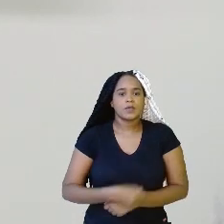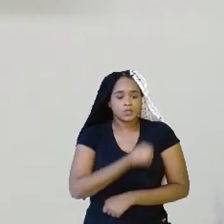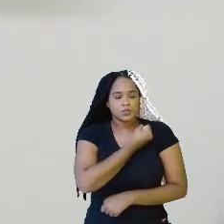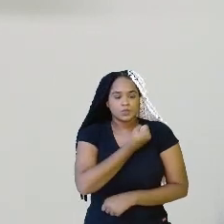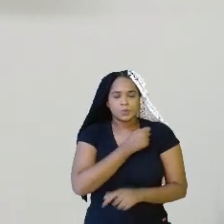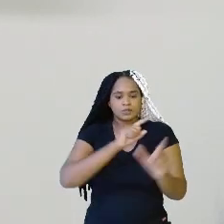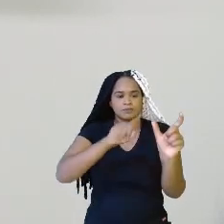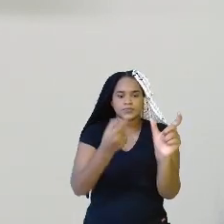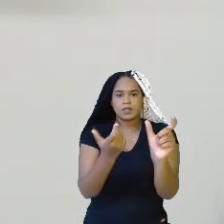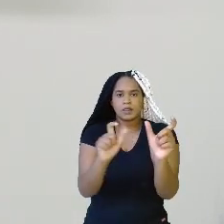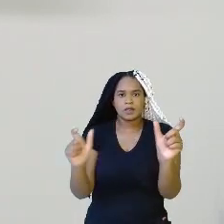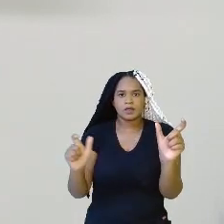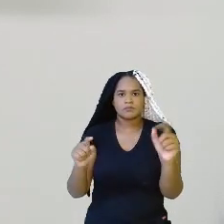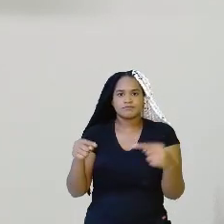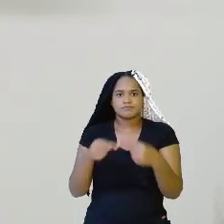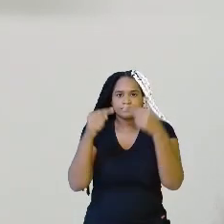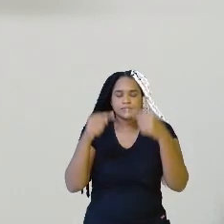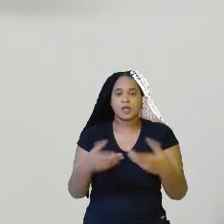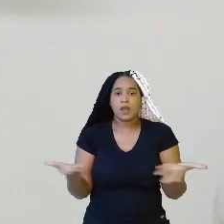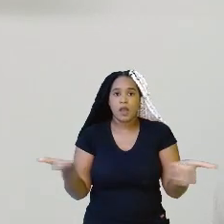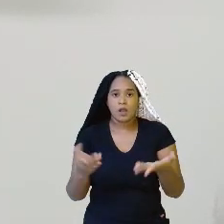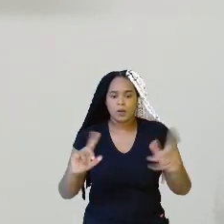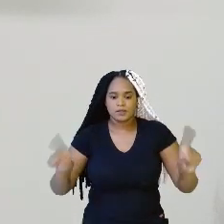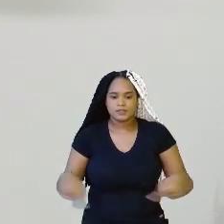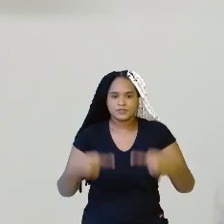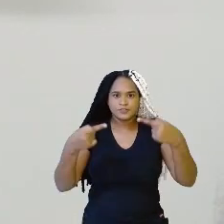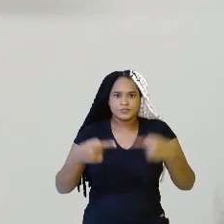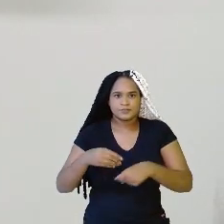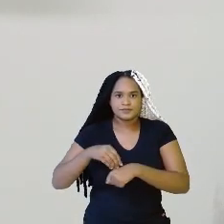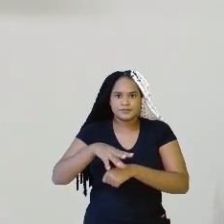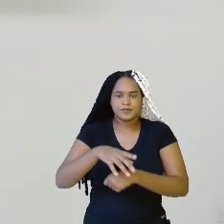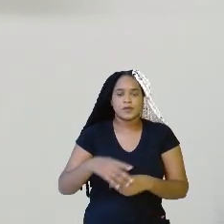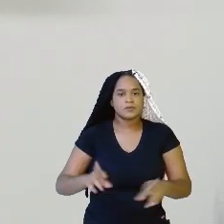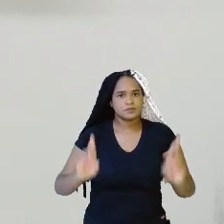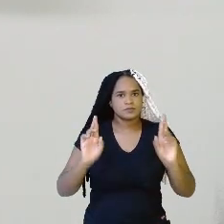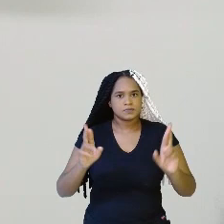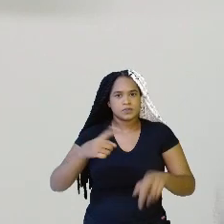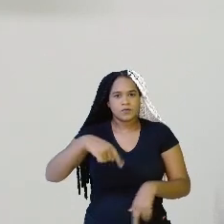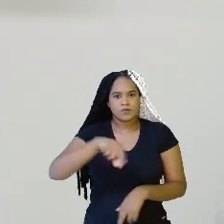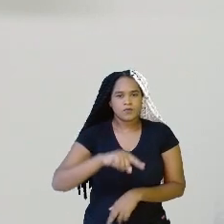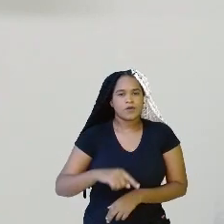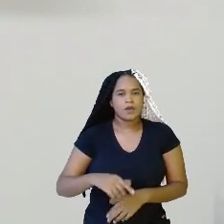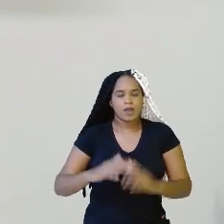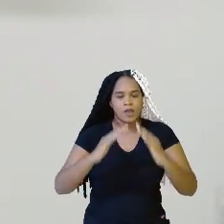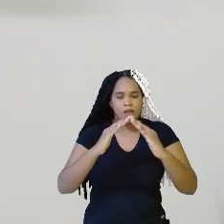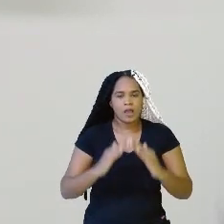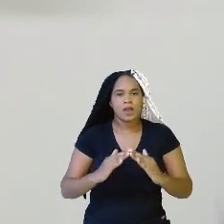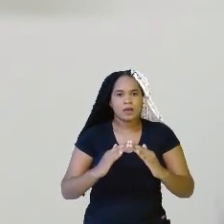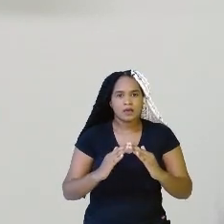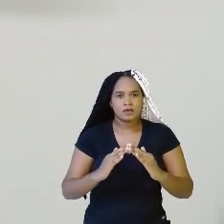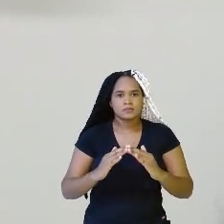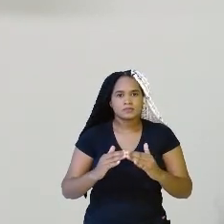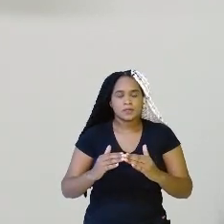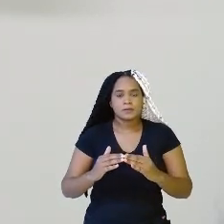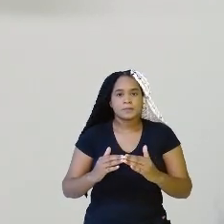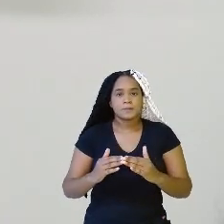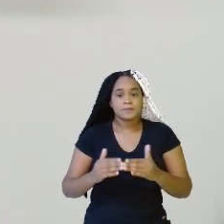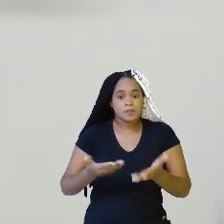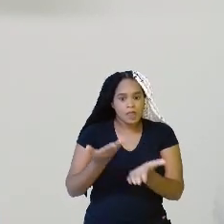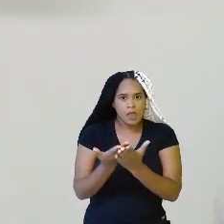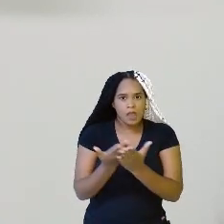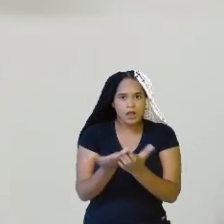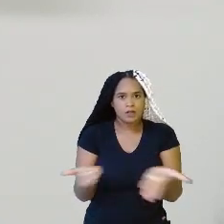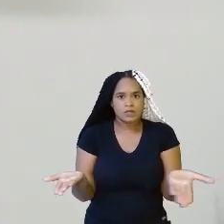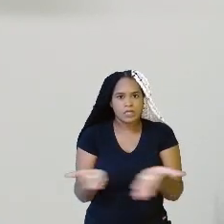decimais. Agora a gente vai para o nosso desafio. Eu espero que você aí de casa, a partir da aula que a